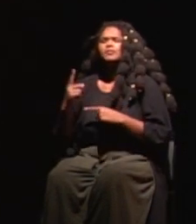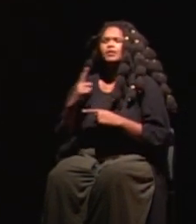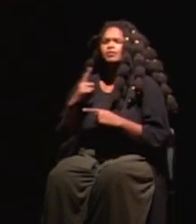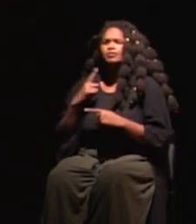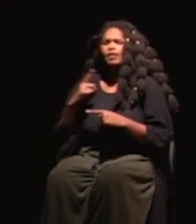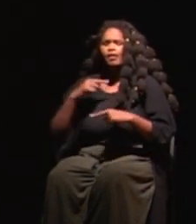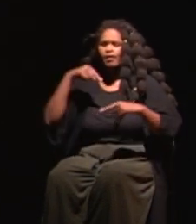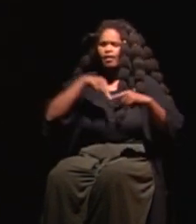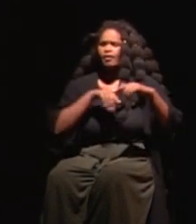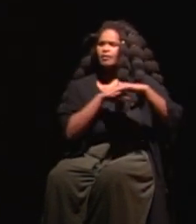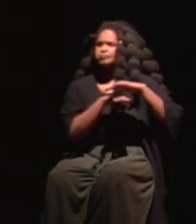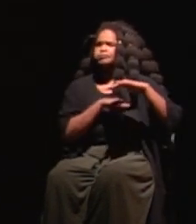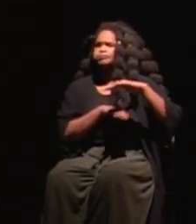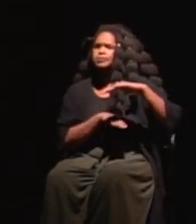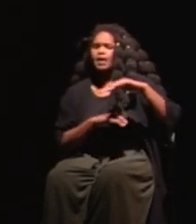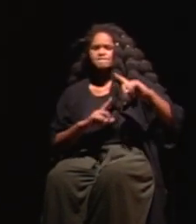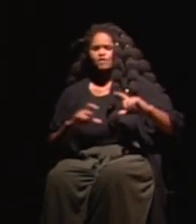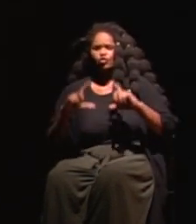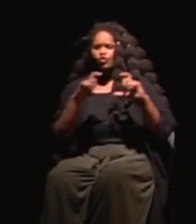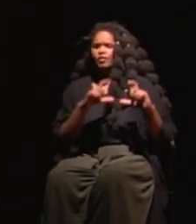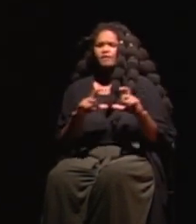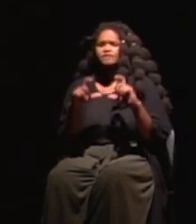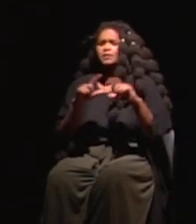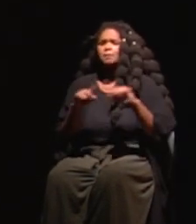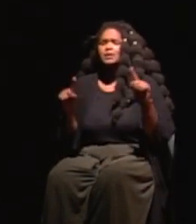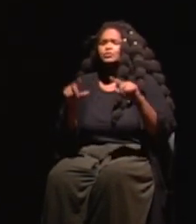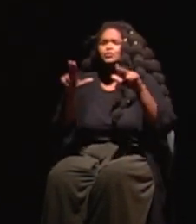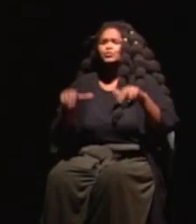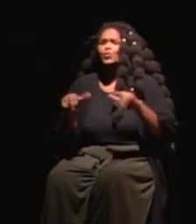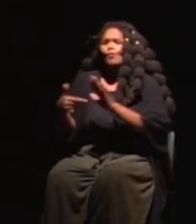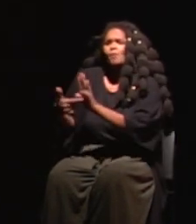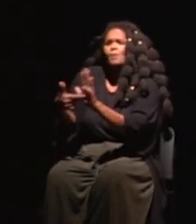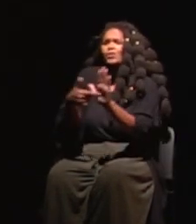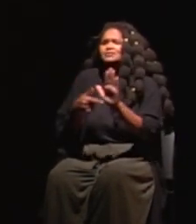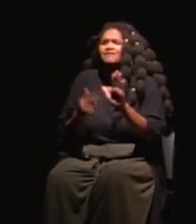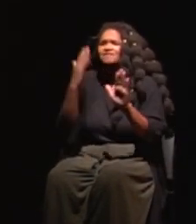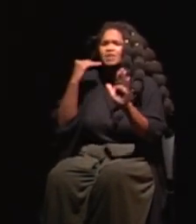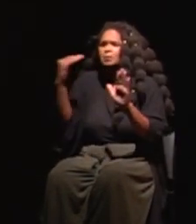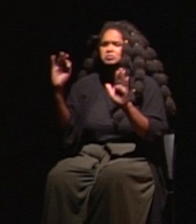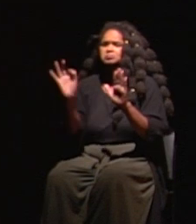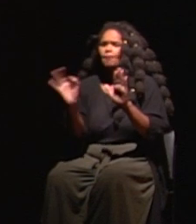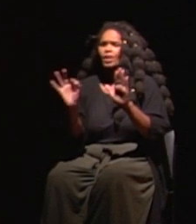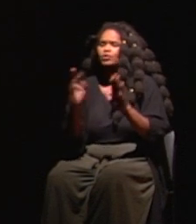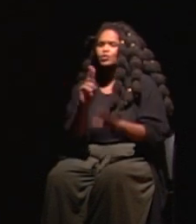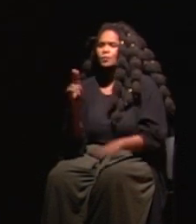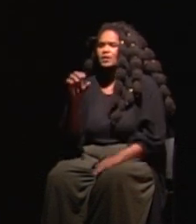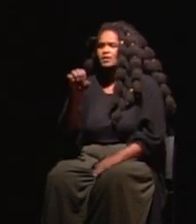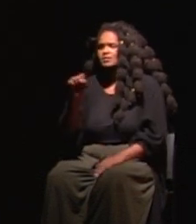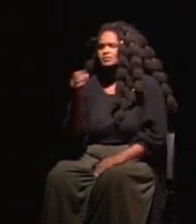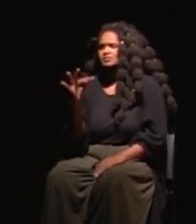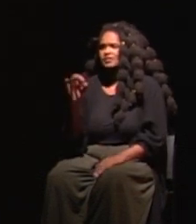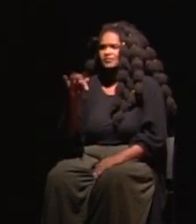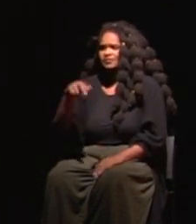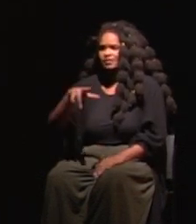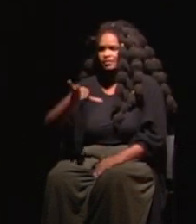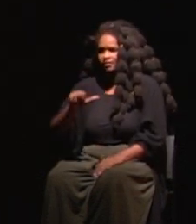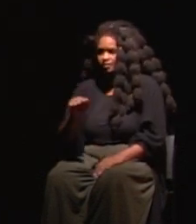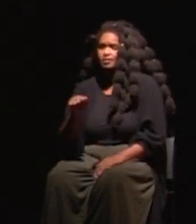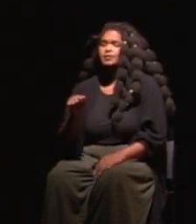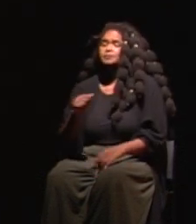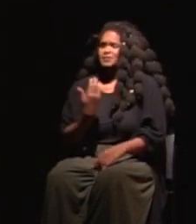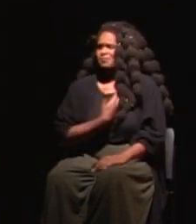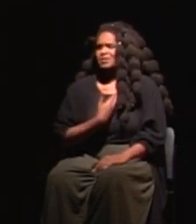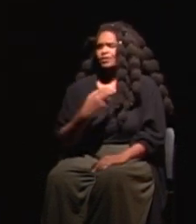aqui no acervo uma fotógrafa que é muito pouco trabalhada, né, que é pouco conhecida, que se chama Estefânia Abril, essa colega se chama